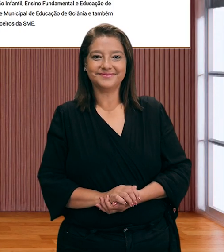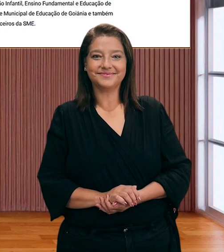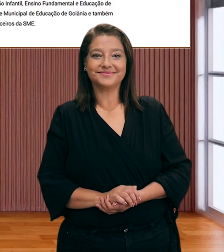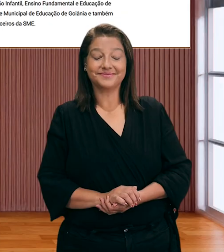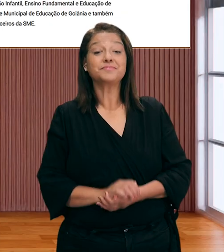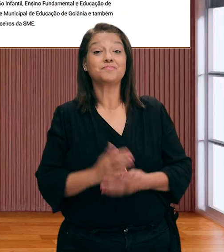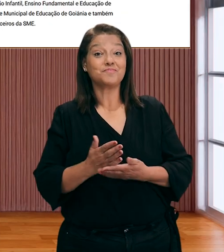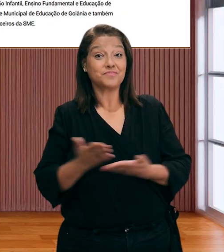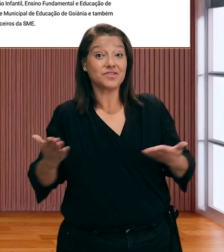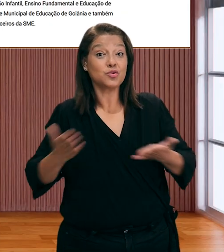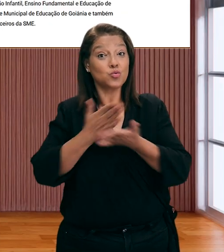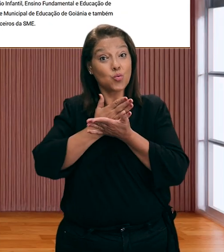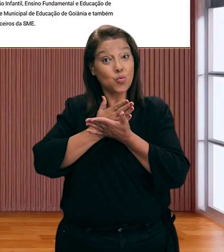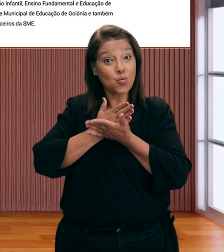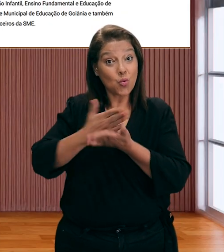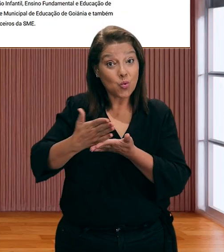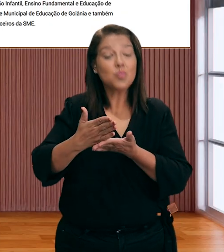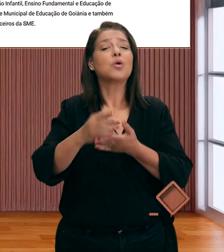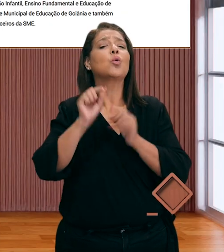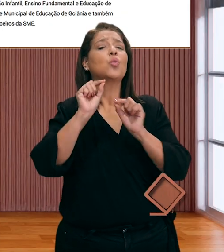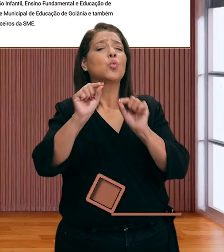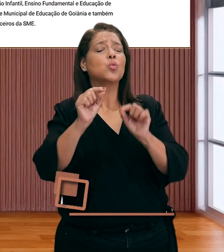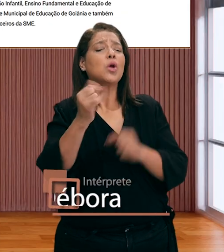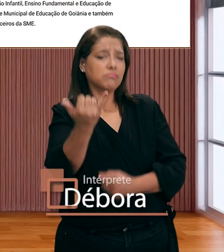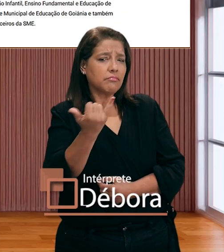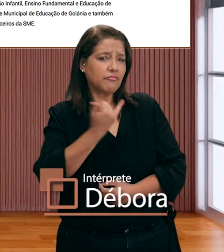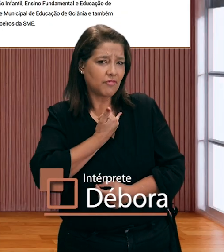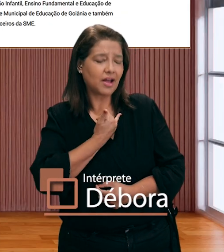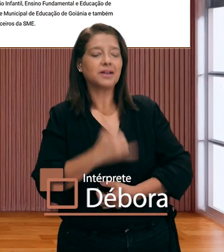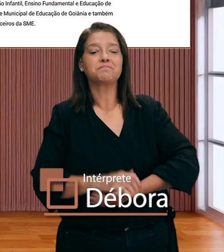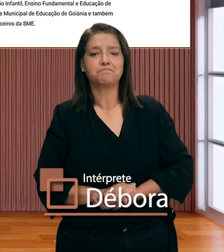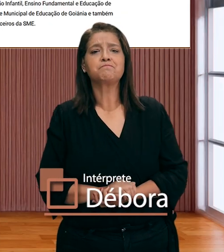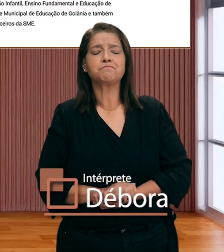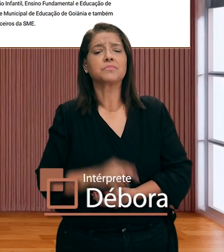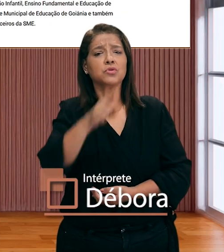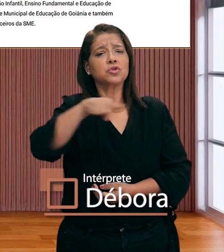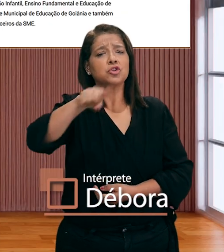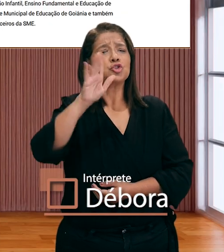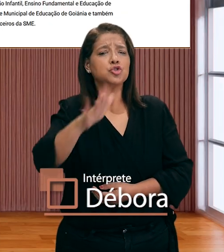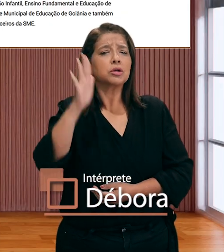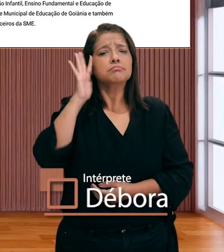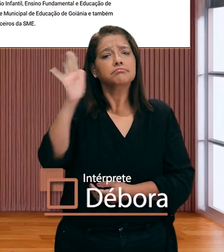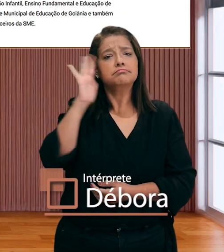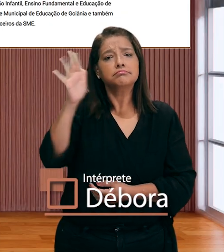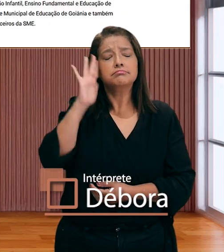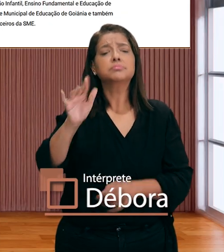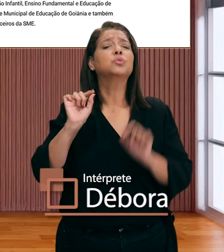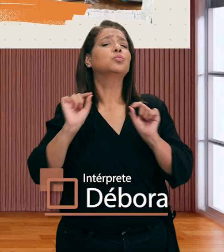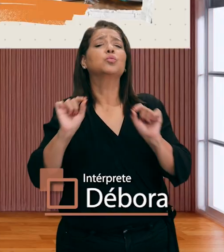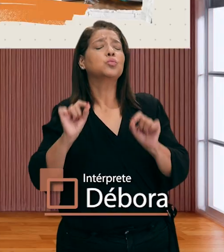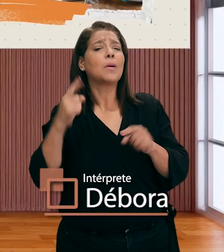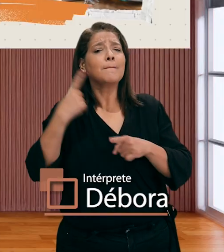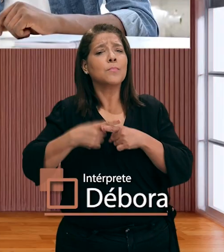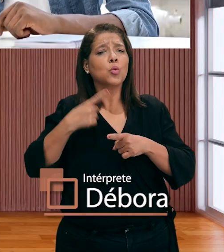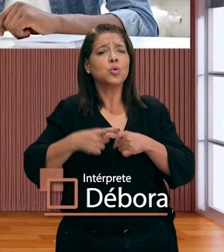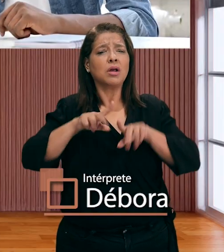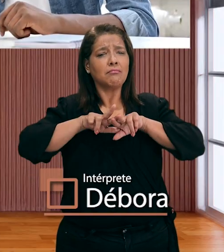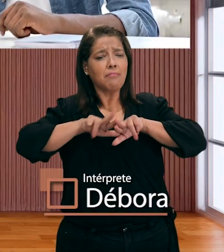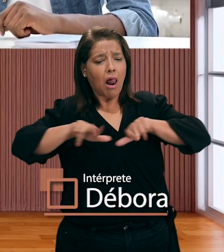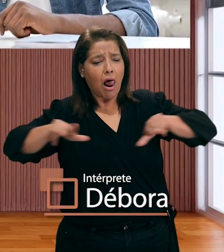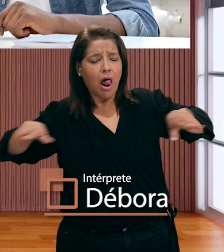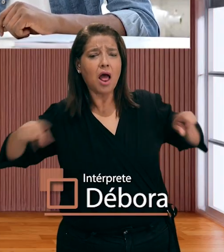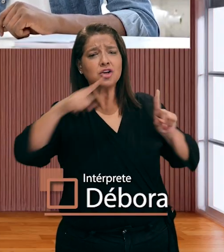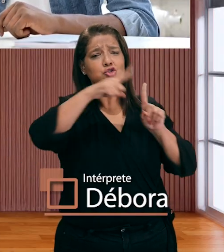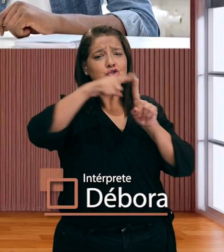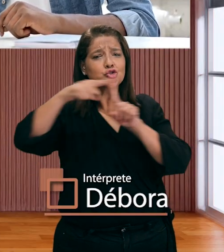Para começar, me conta uma coisa. Você já parou para pensar por que existem tantos